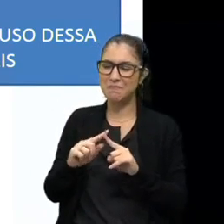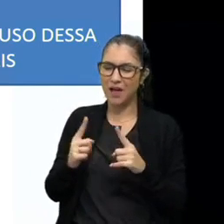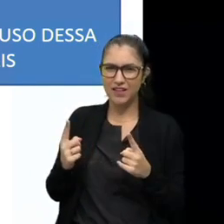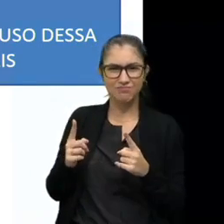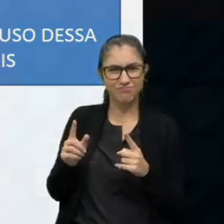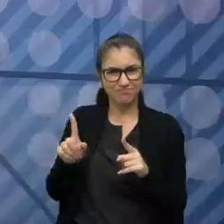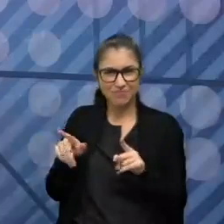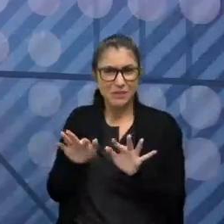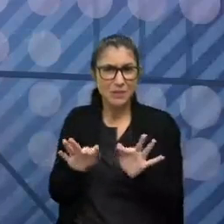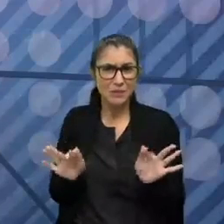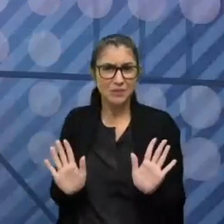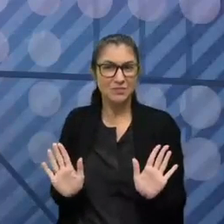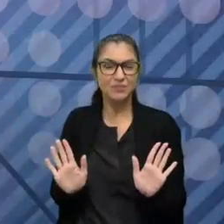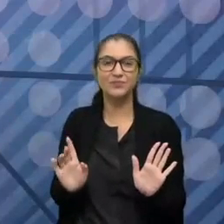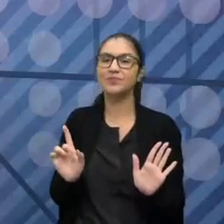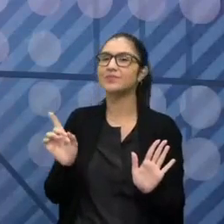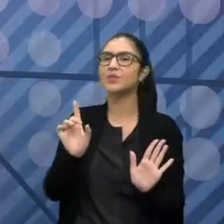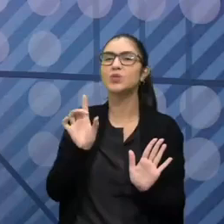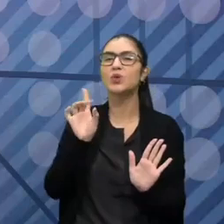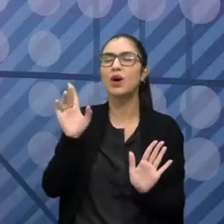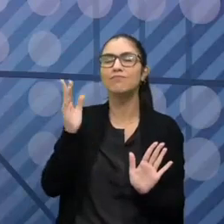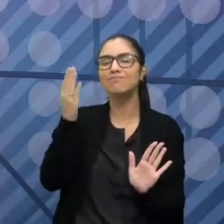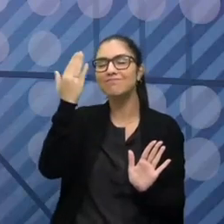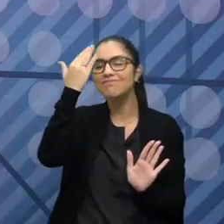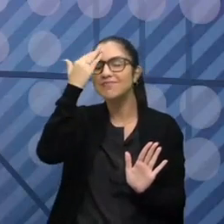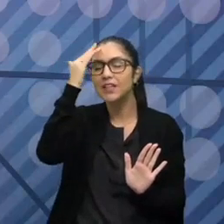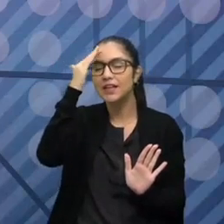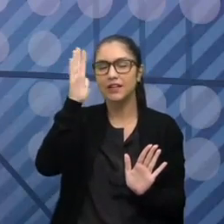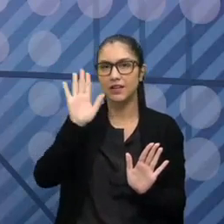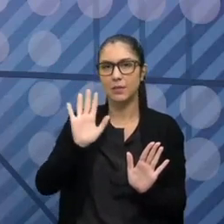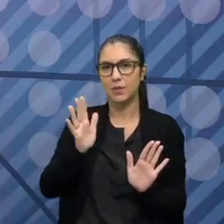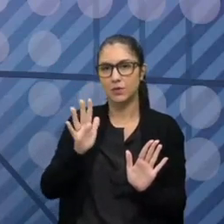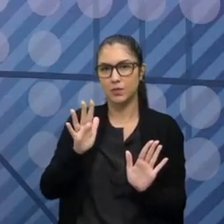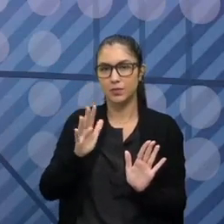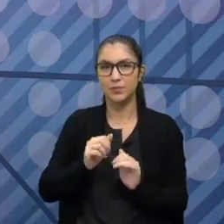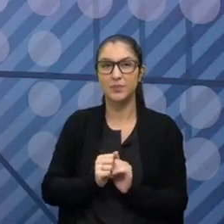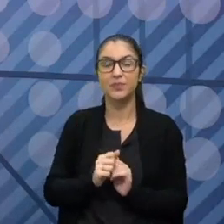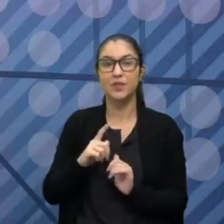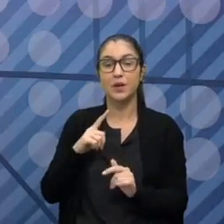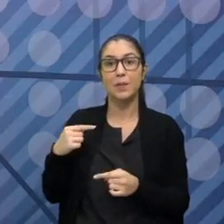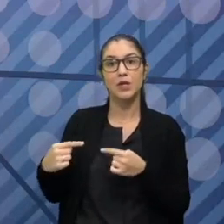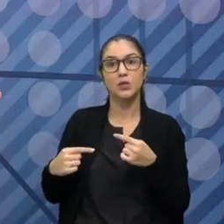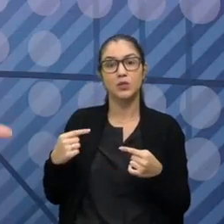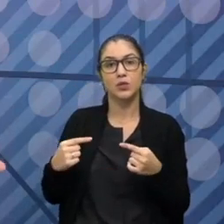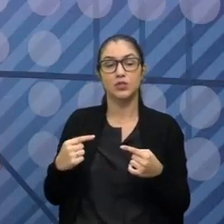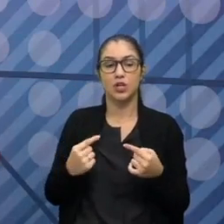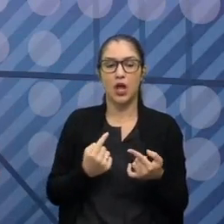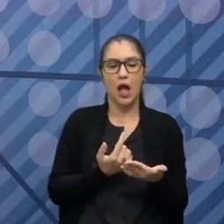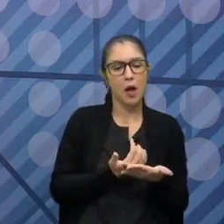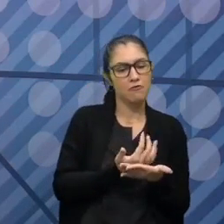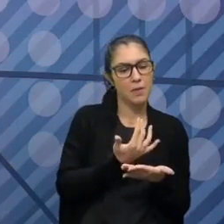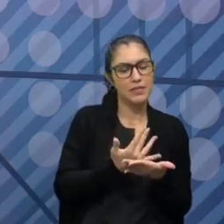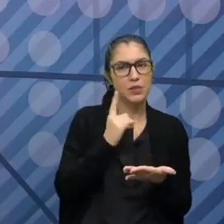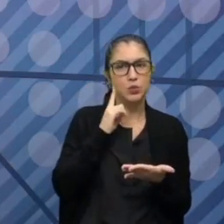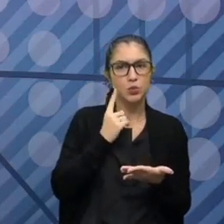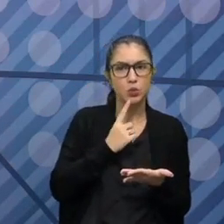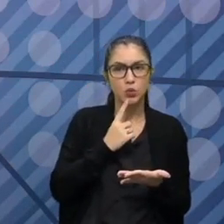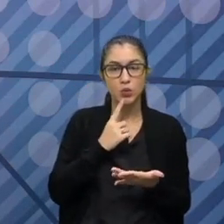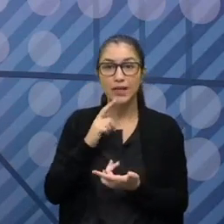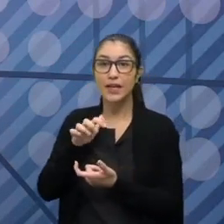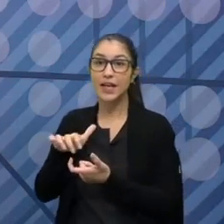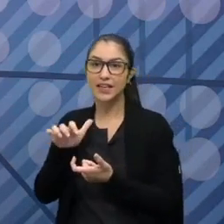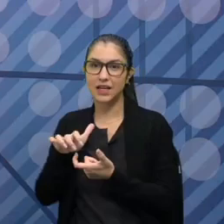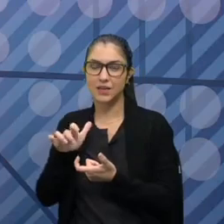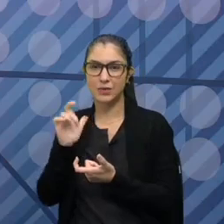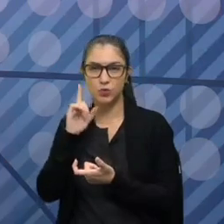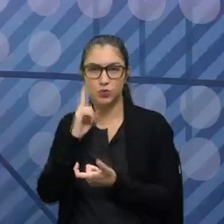é assim? É bem simples? Não, isso é só para nós termos uma noção. Existe uma discussão bem grande entre a questão da alfabetização de surdos e